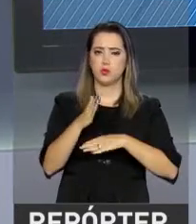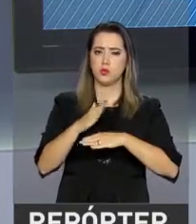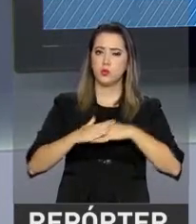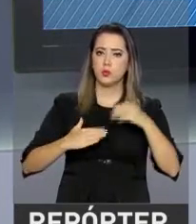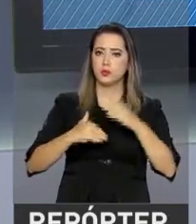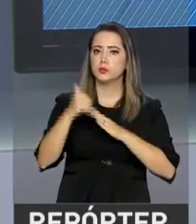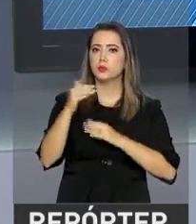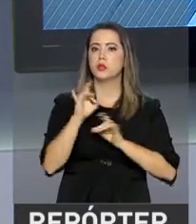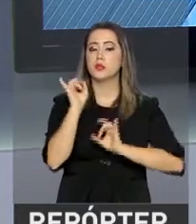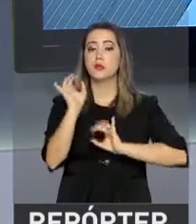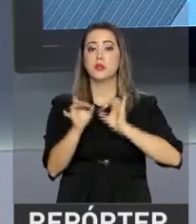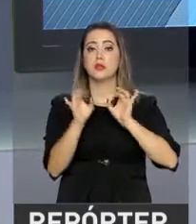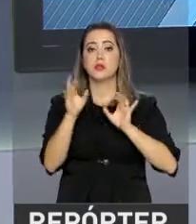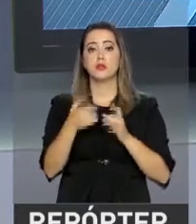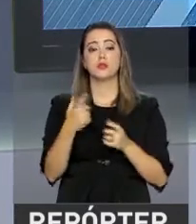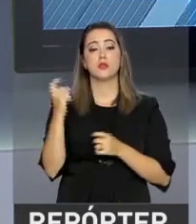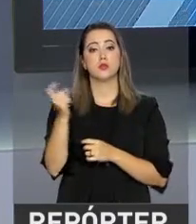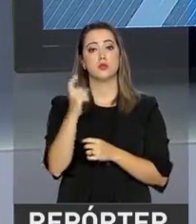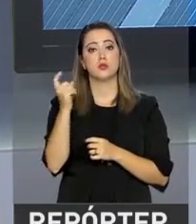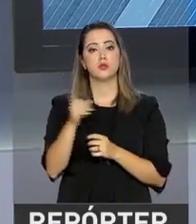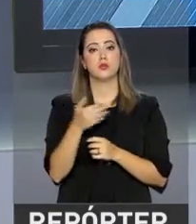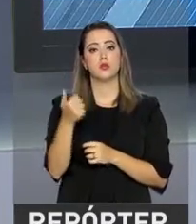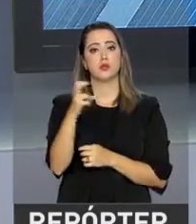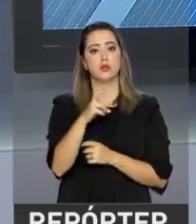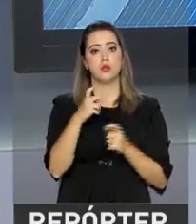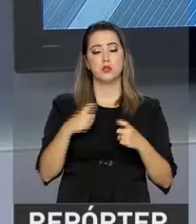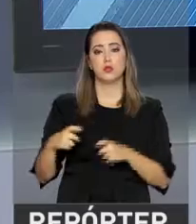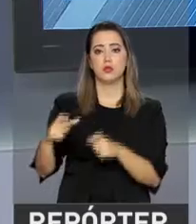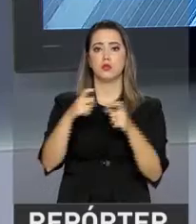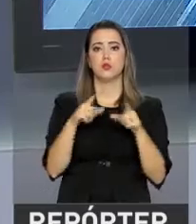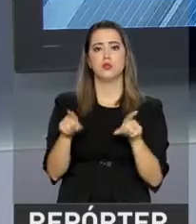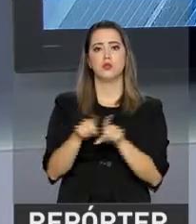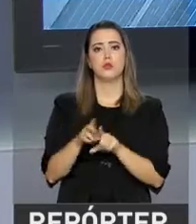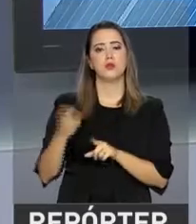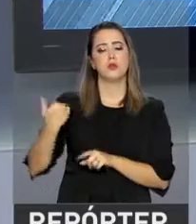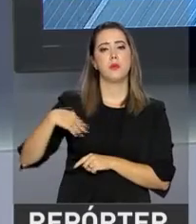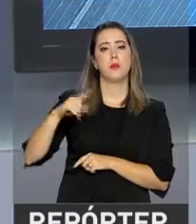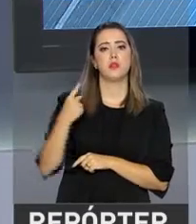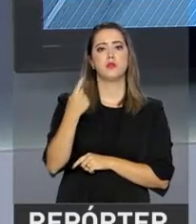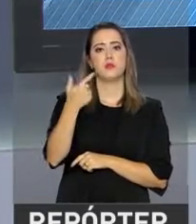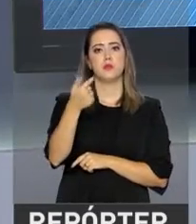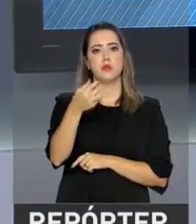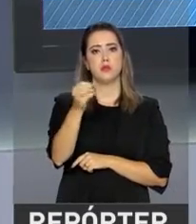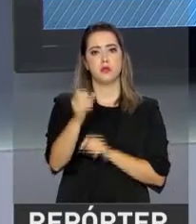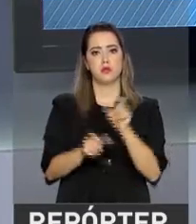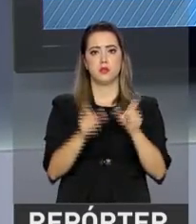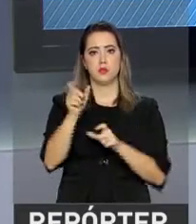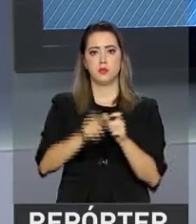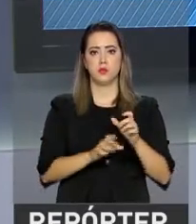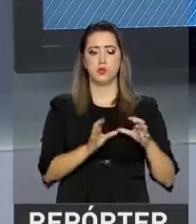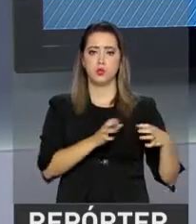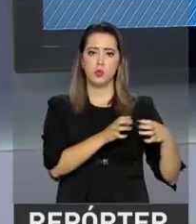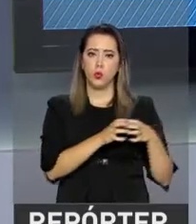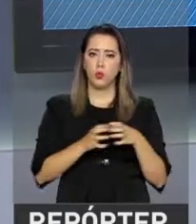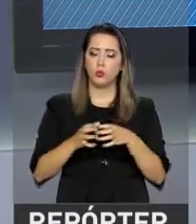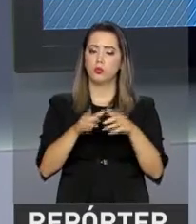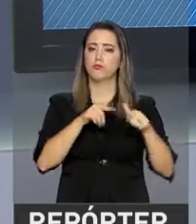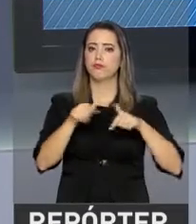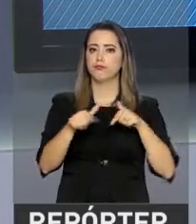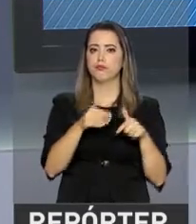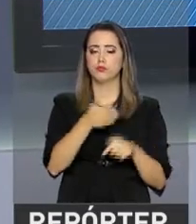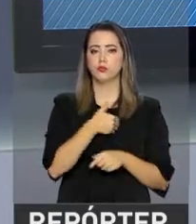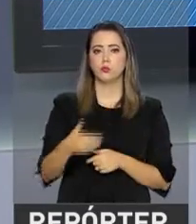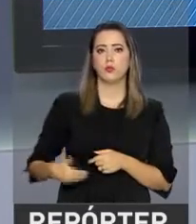especial de alta temporada nos 15 terminais além de cerca de mil 700 servidores e órgãos públicos em